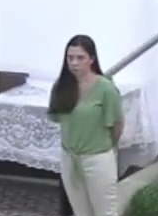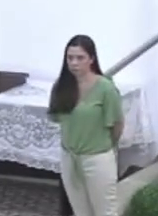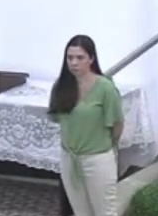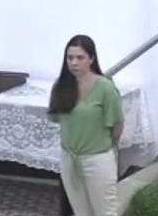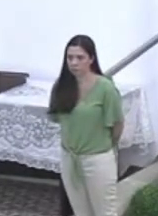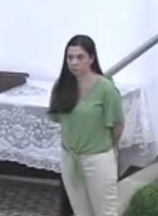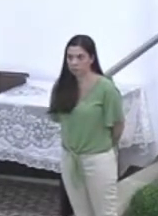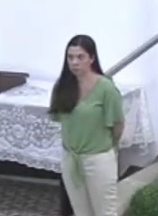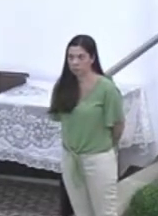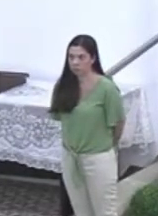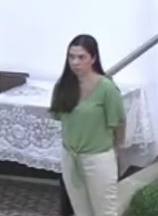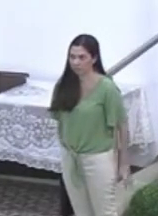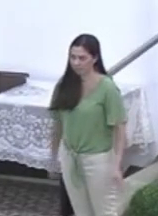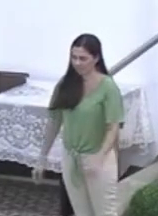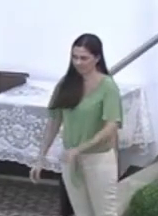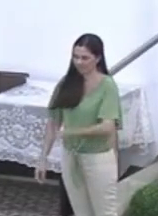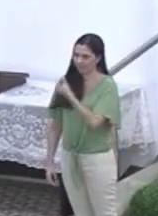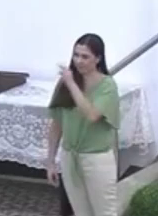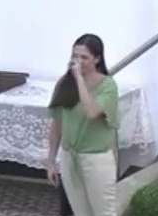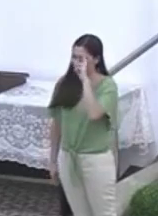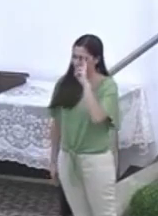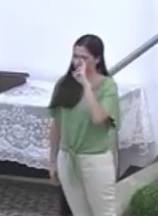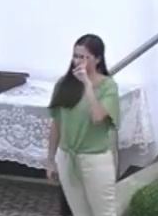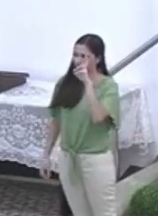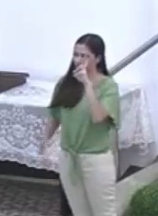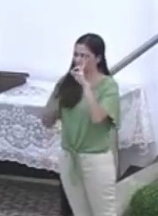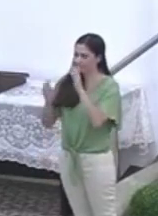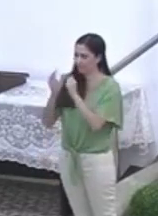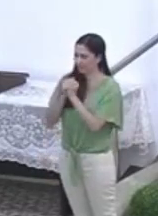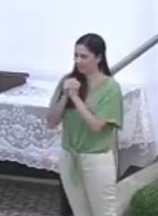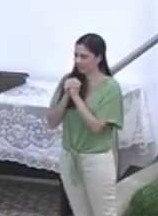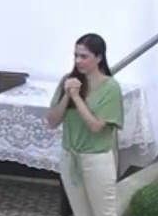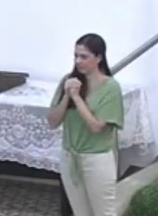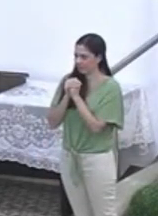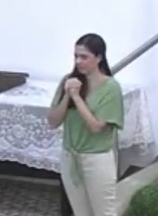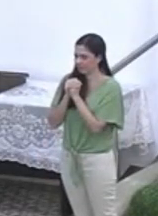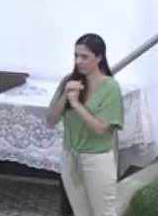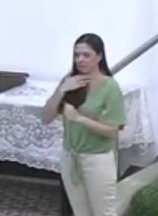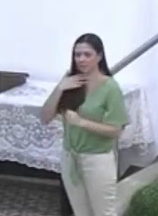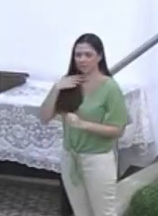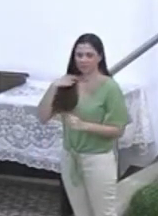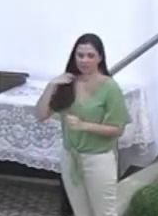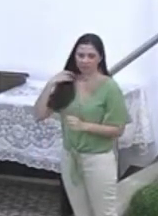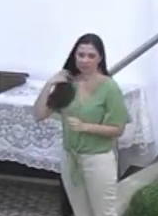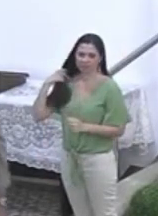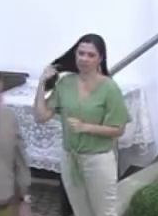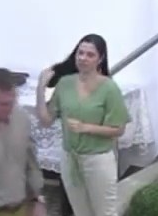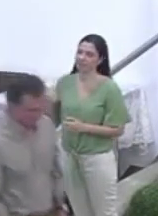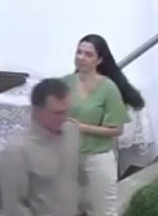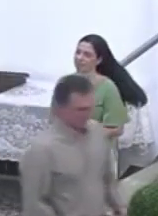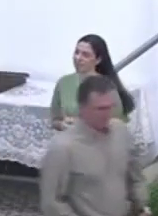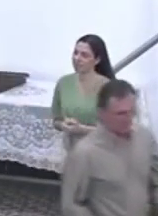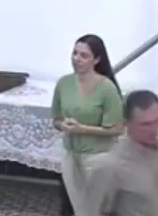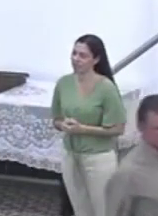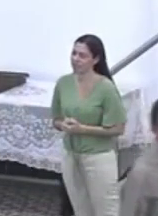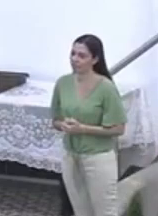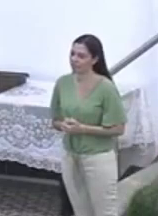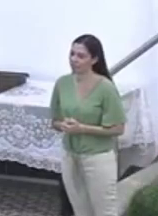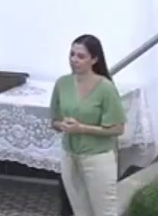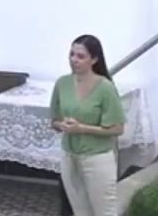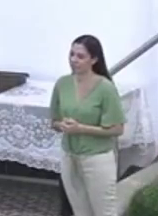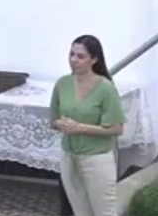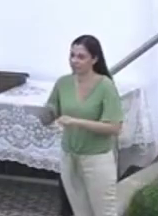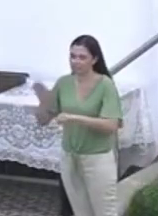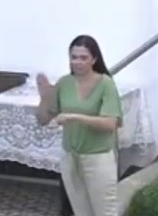Vivo está o senhor amém amém Esta é a maior mensagem que